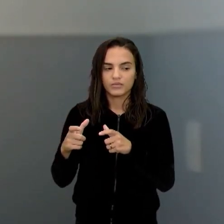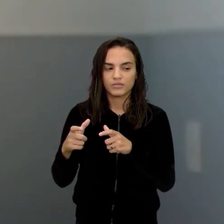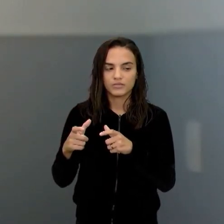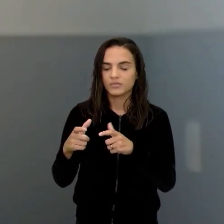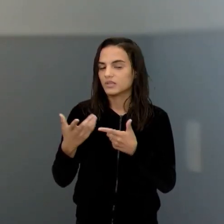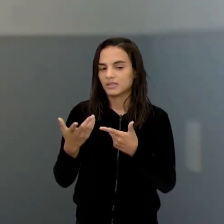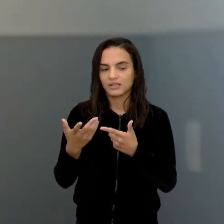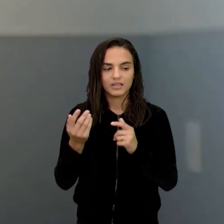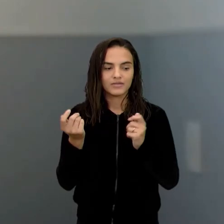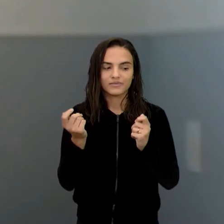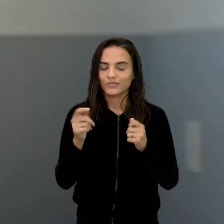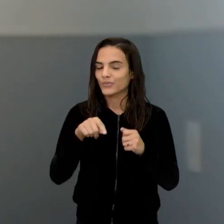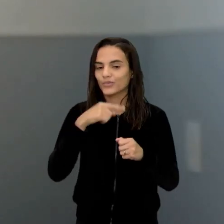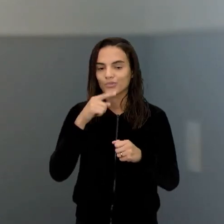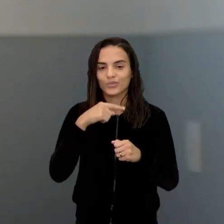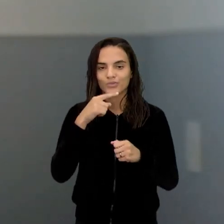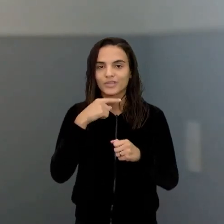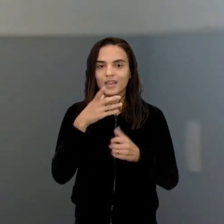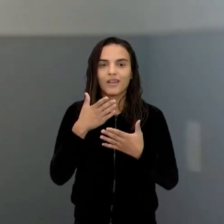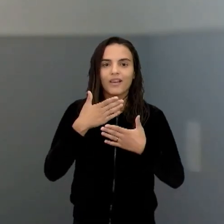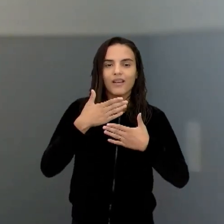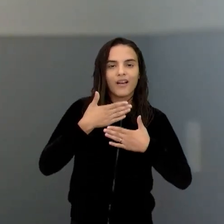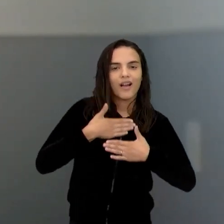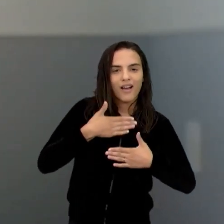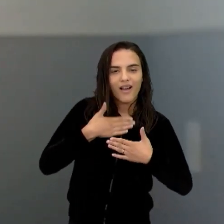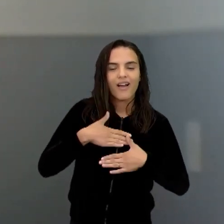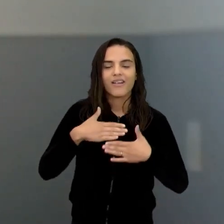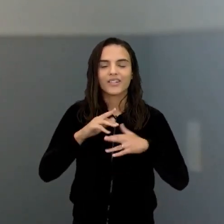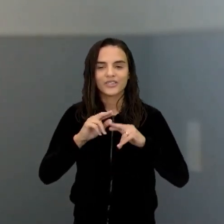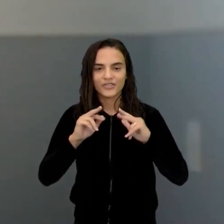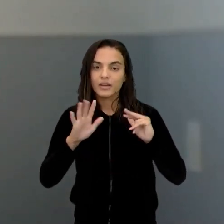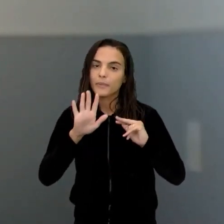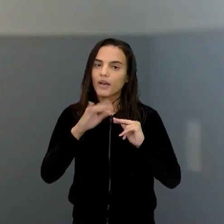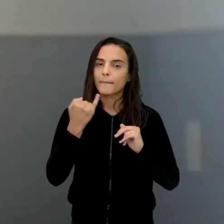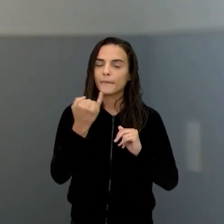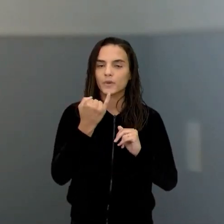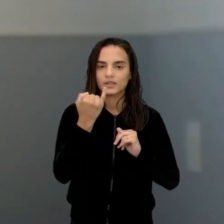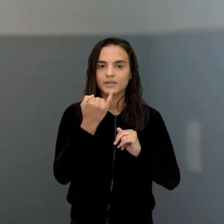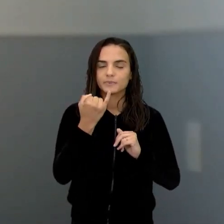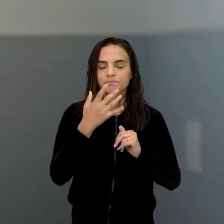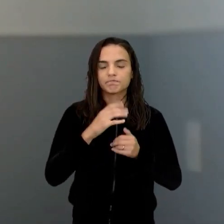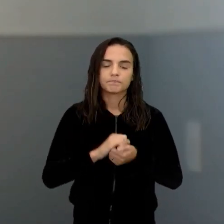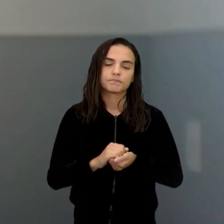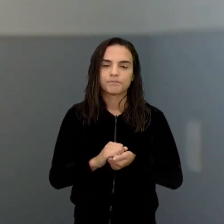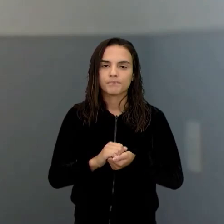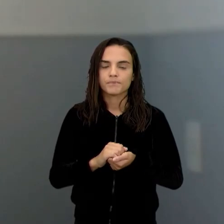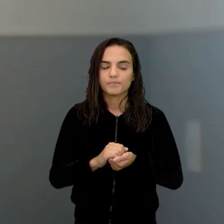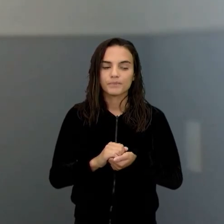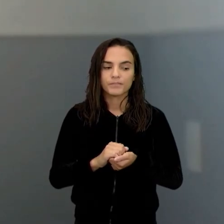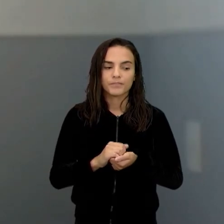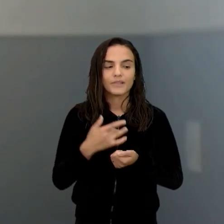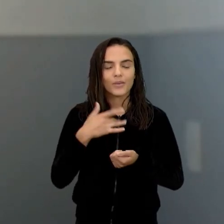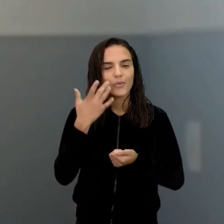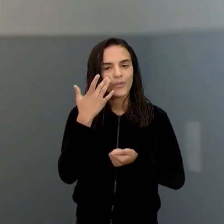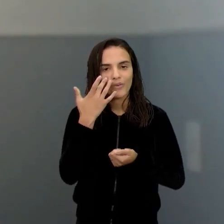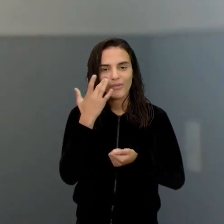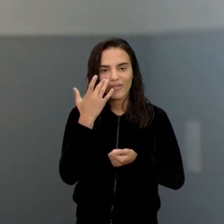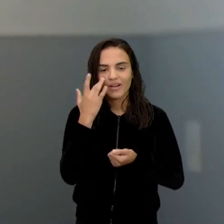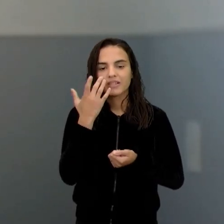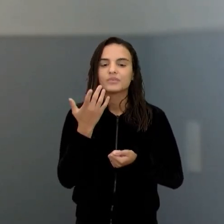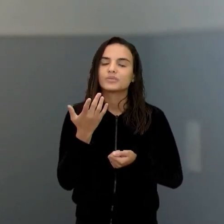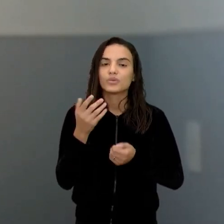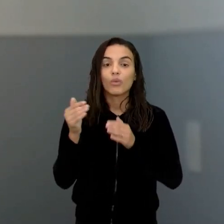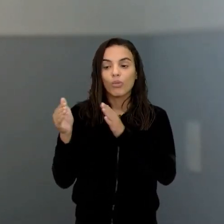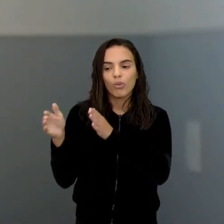que não proporcione o mínimo de conforto para a gente. Eu acho que isso é importante que a gente diga. E eu acho que em ambientes